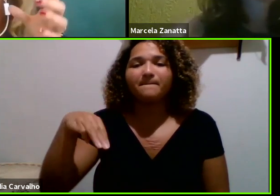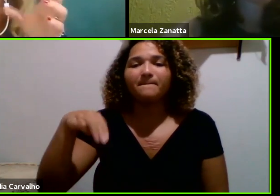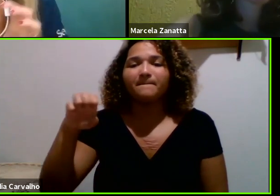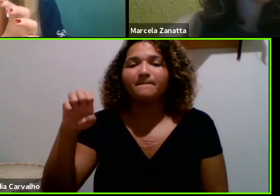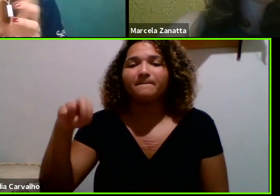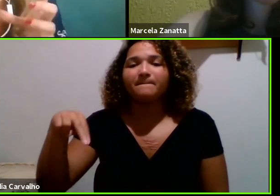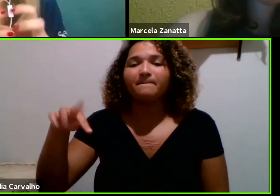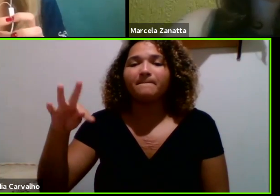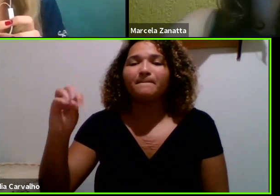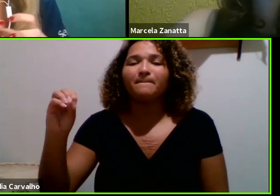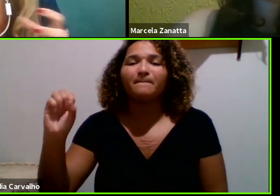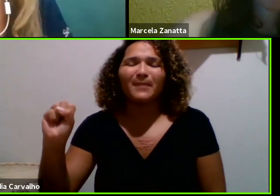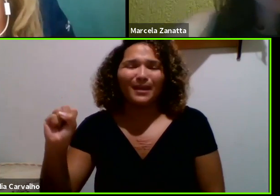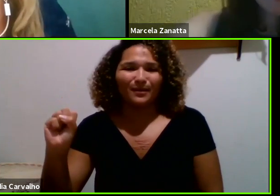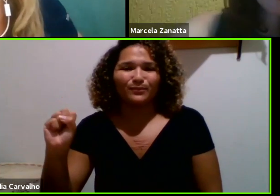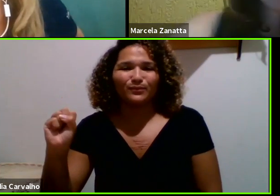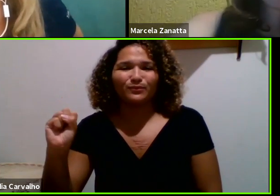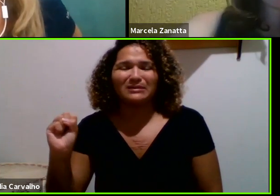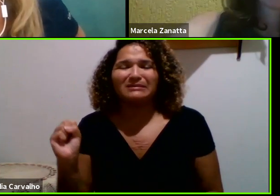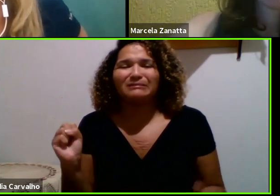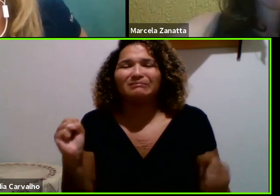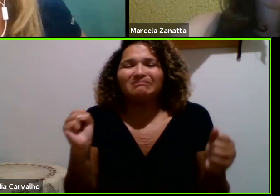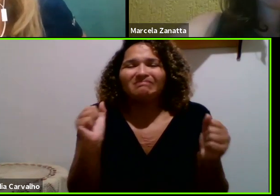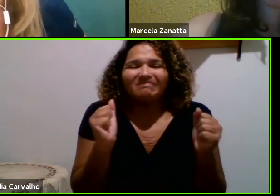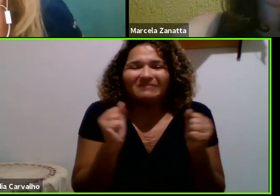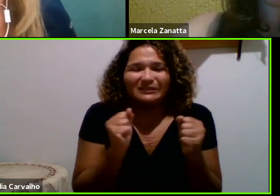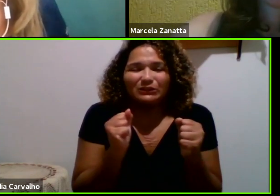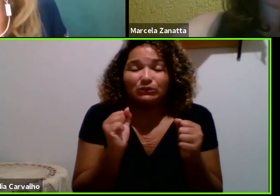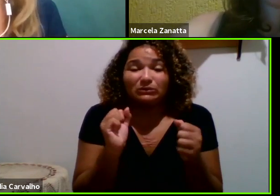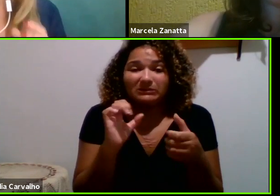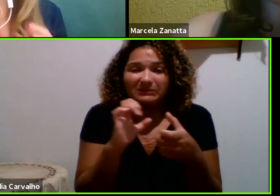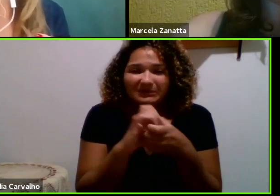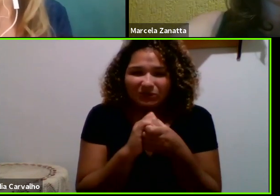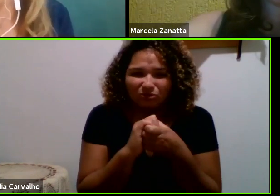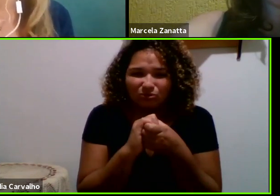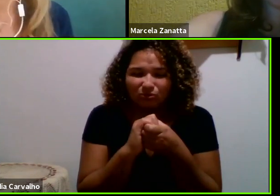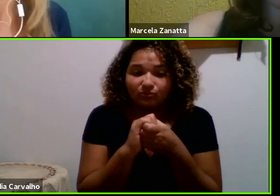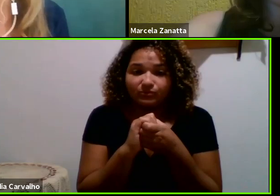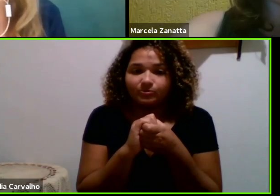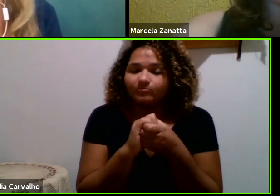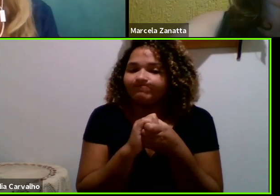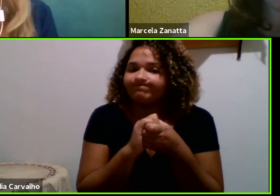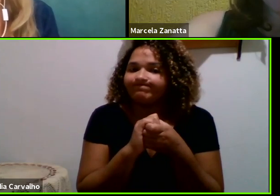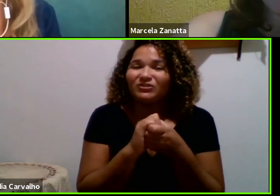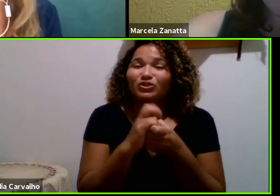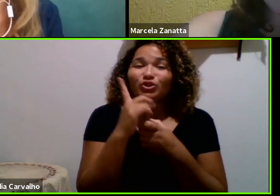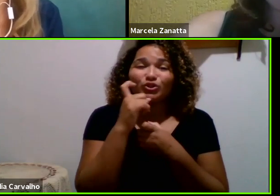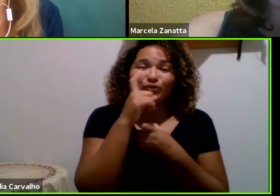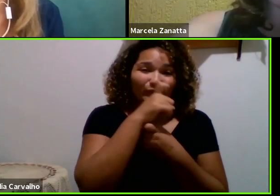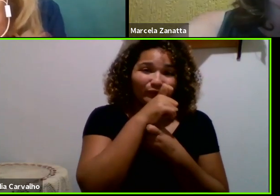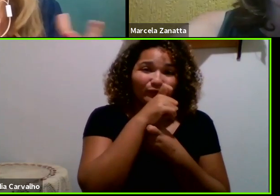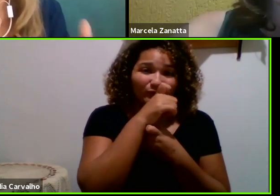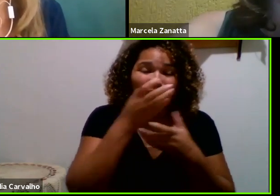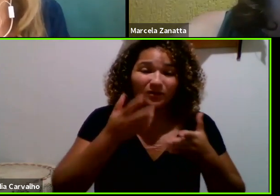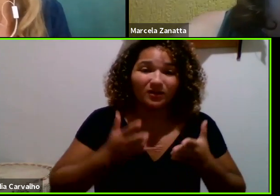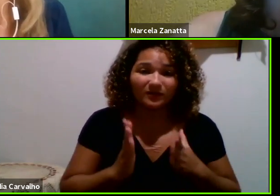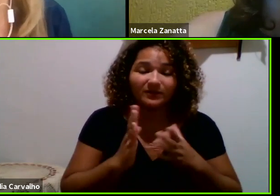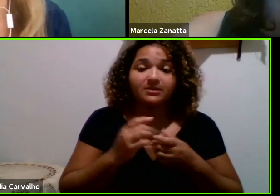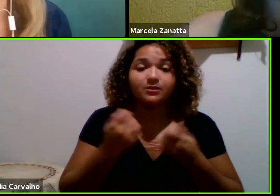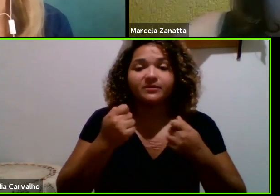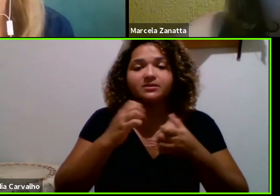liga os músculos uterino com o músculo da pelve, pode realmente prejudicar até mesmo